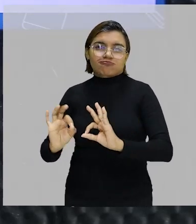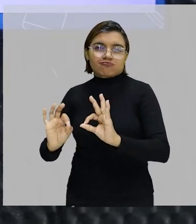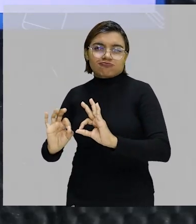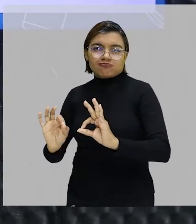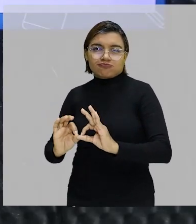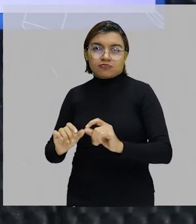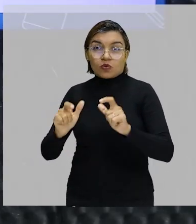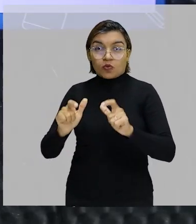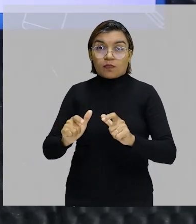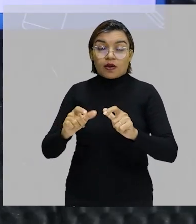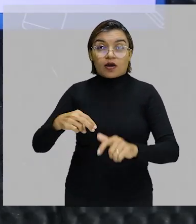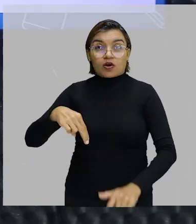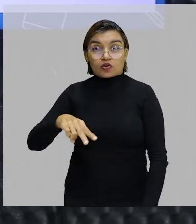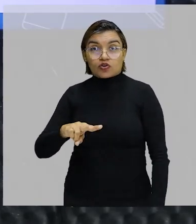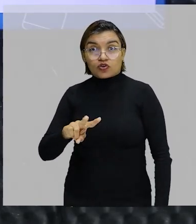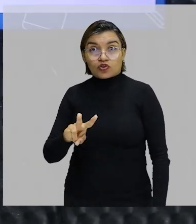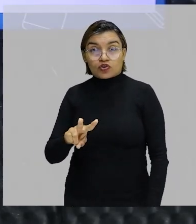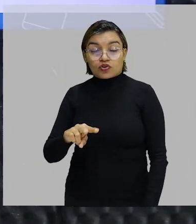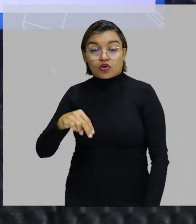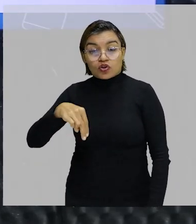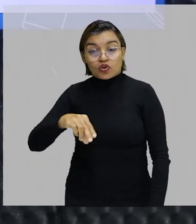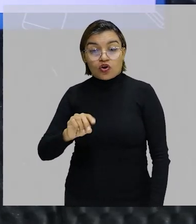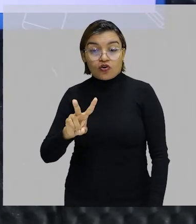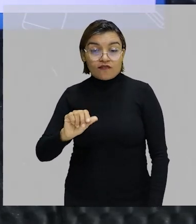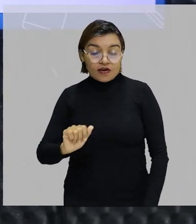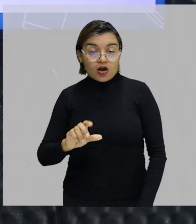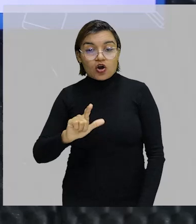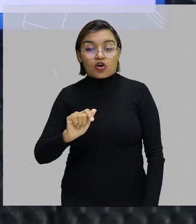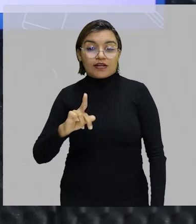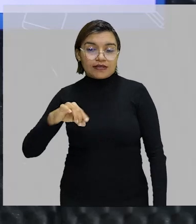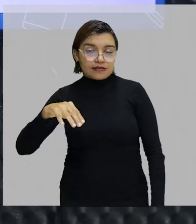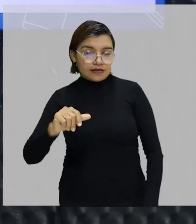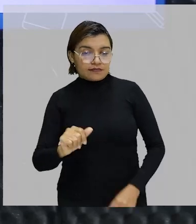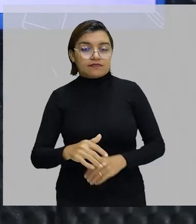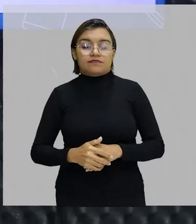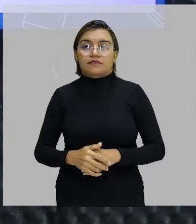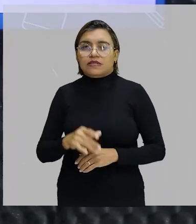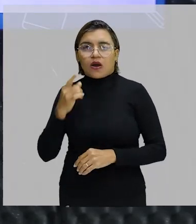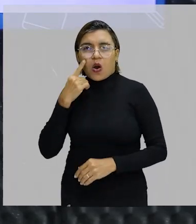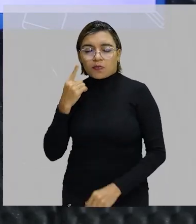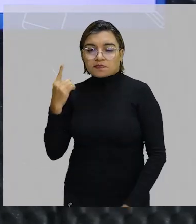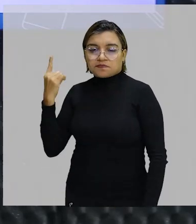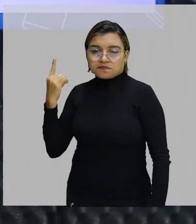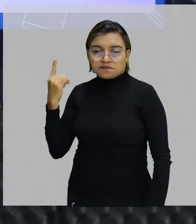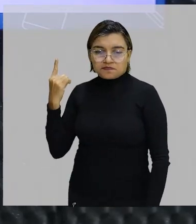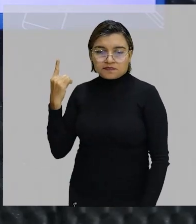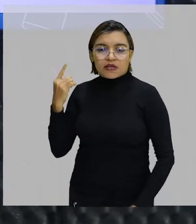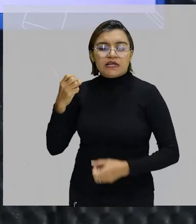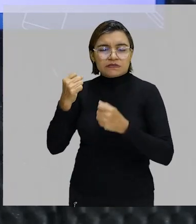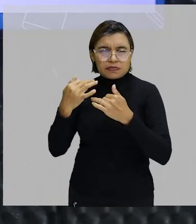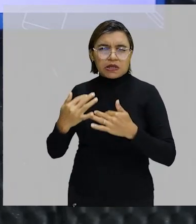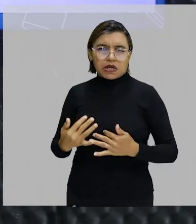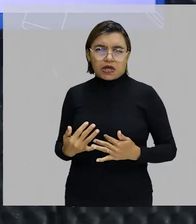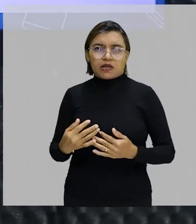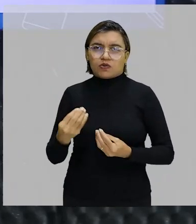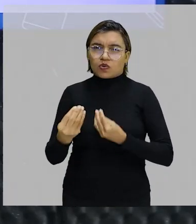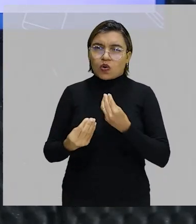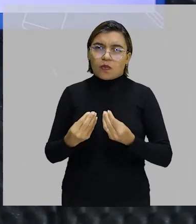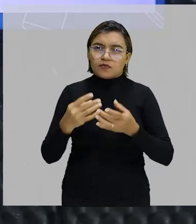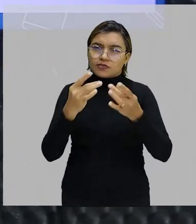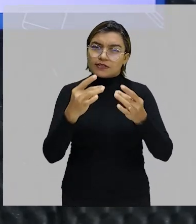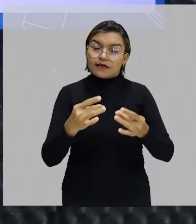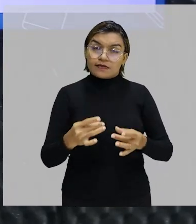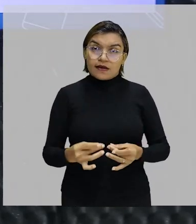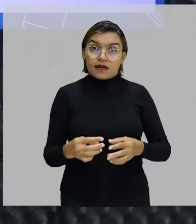no bairro Nova Olinda. Aí tem assim, ó, plenário, Carneiro, Pinto Filho, né? Em 7 de janeiro